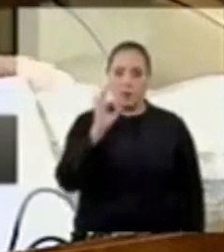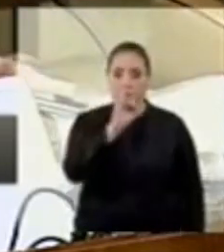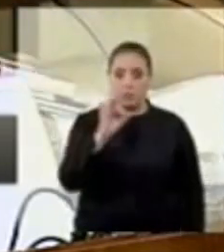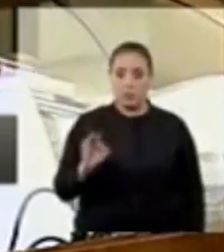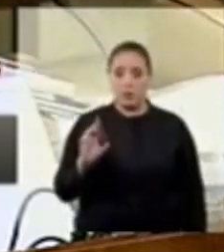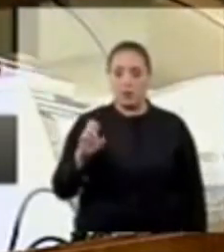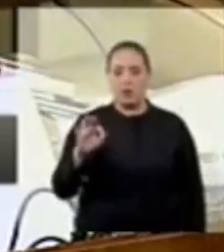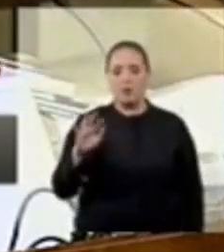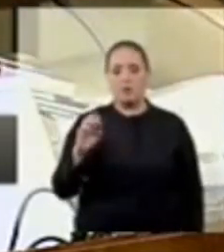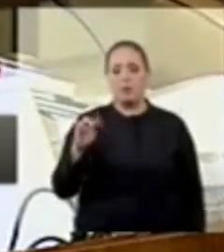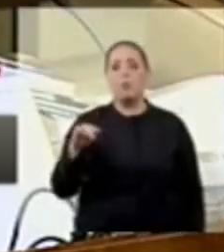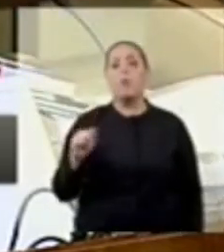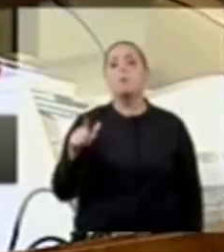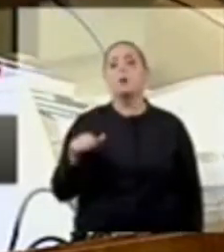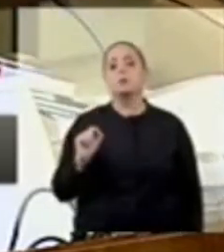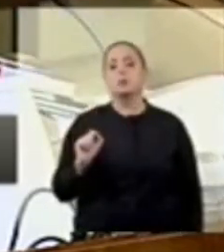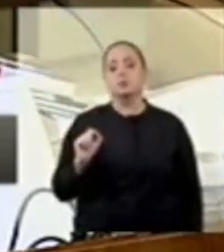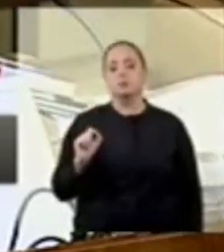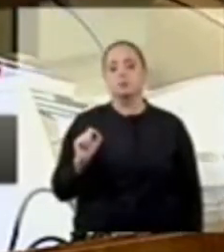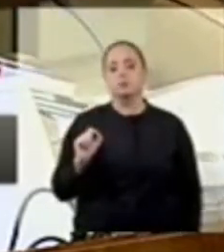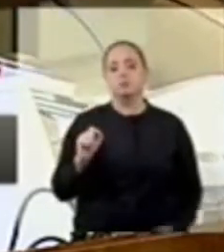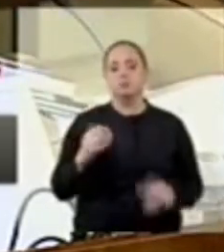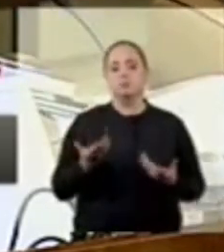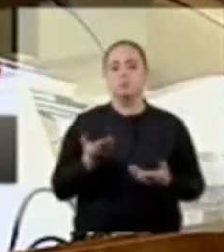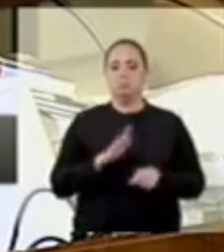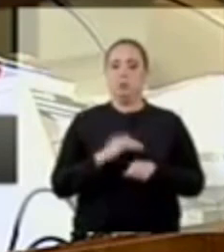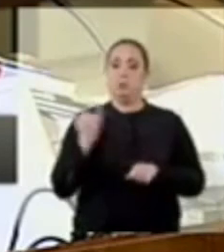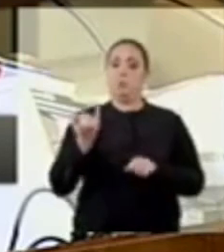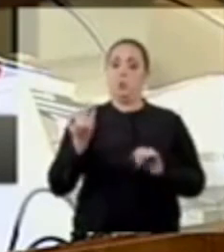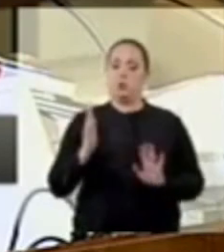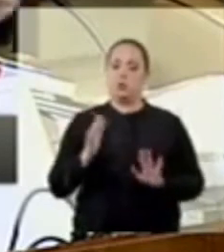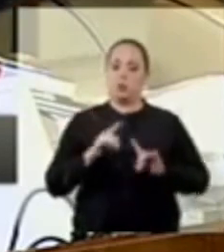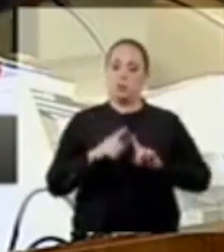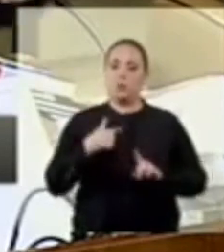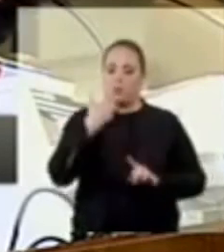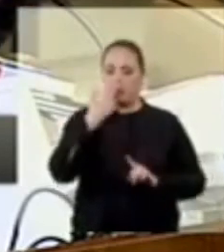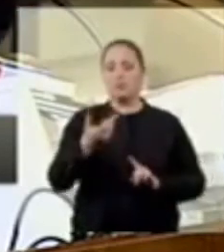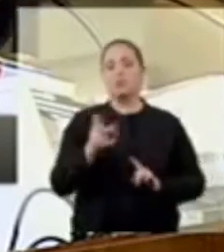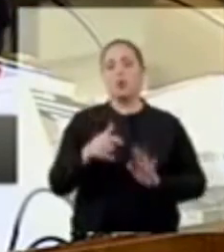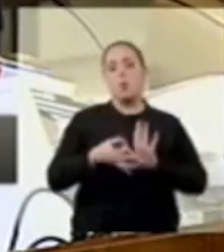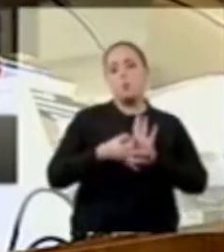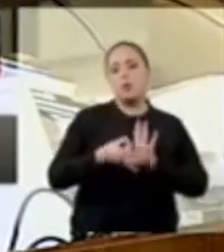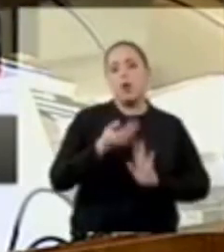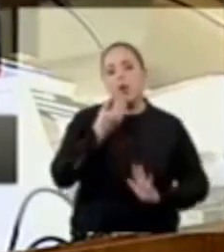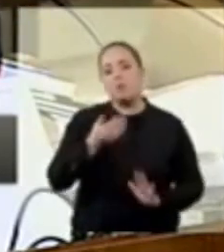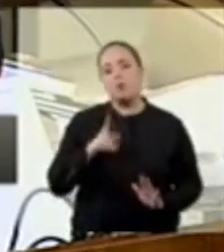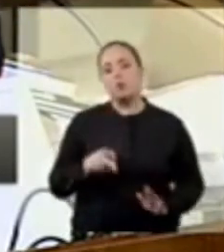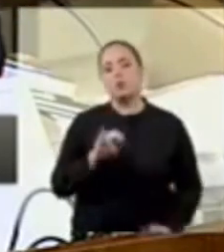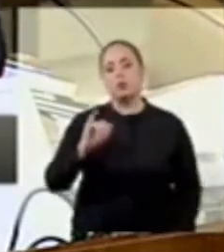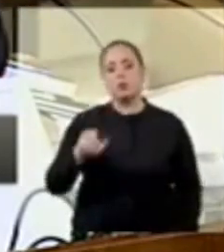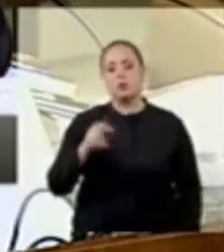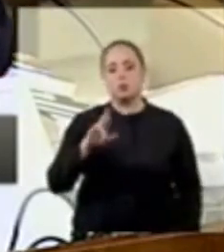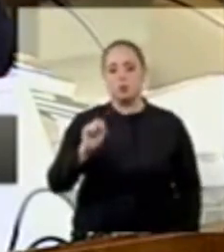reforma é mais relevante mas eu considero que este é um argumento a favor de se manter a jurisprudência do